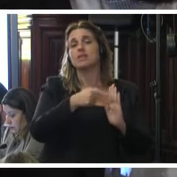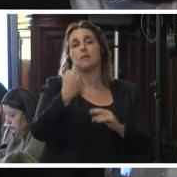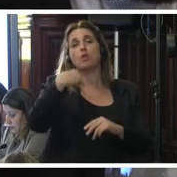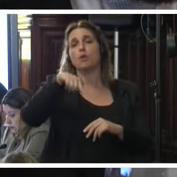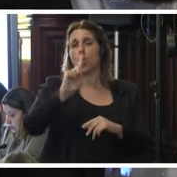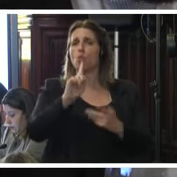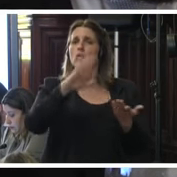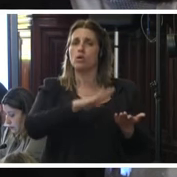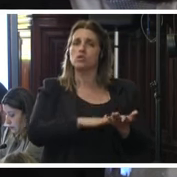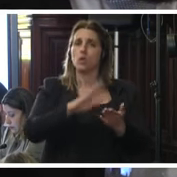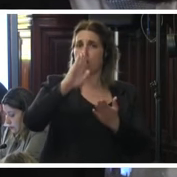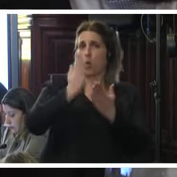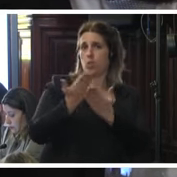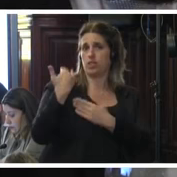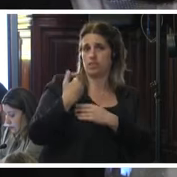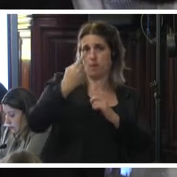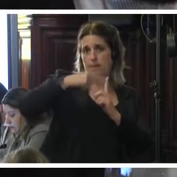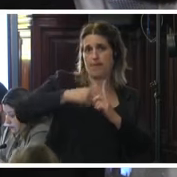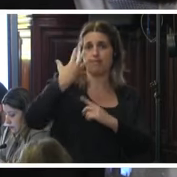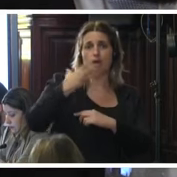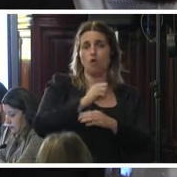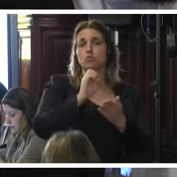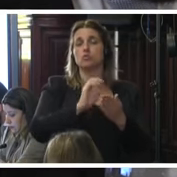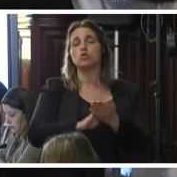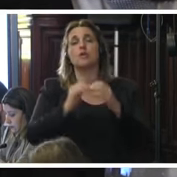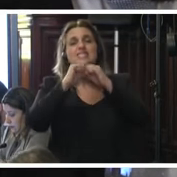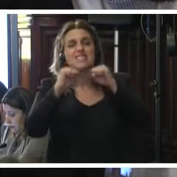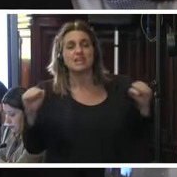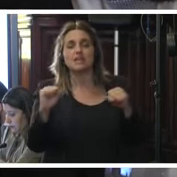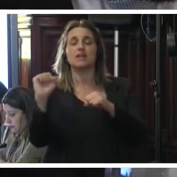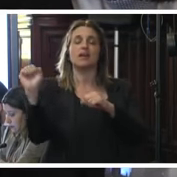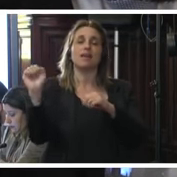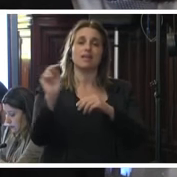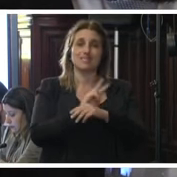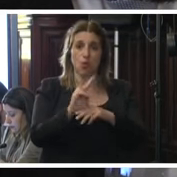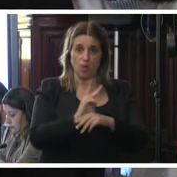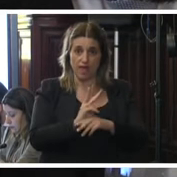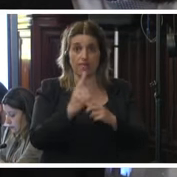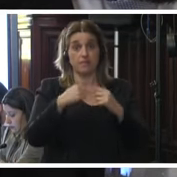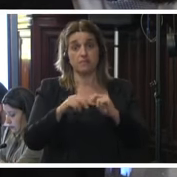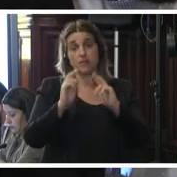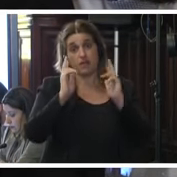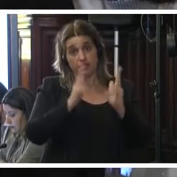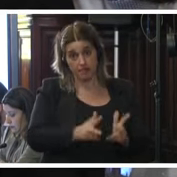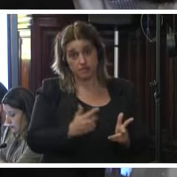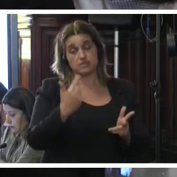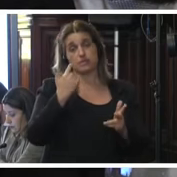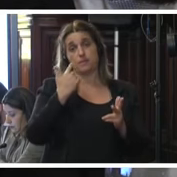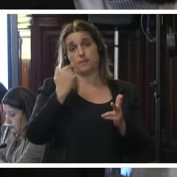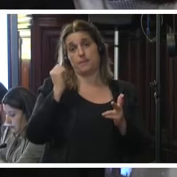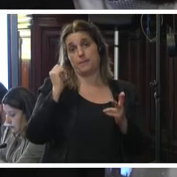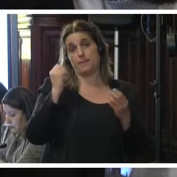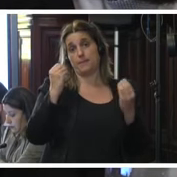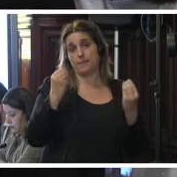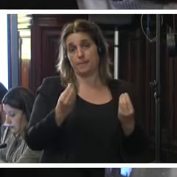da Secretaria de Segurança do Rio de Janeiro, que estabelece diretrizes com vistas ao aprimoramento dos atos normativos das polícias civil e